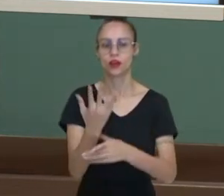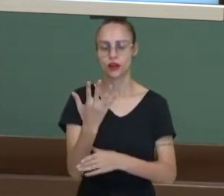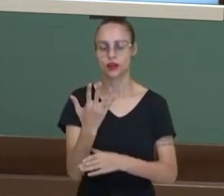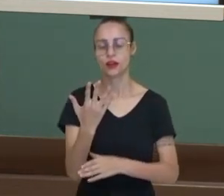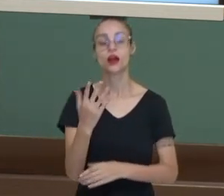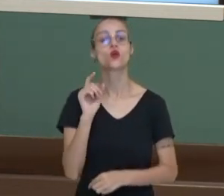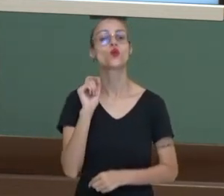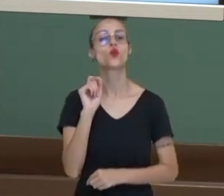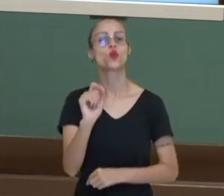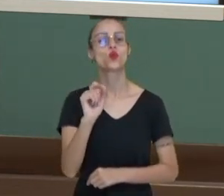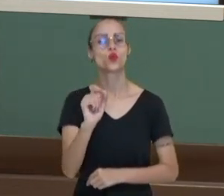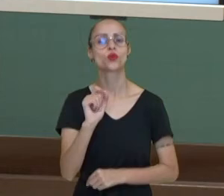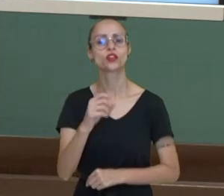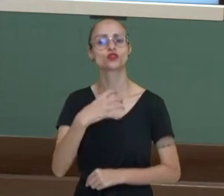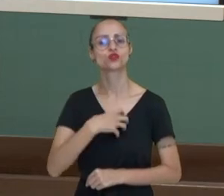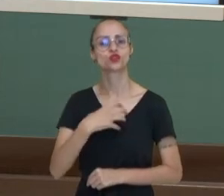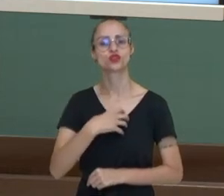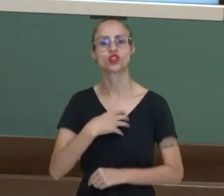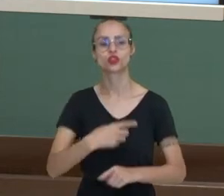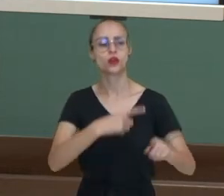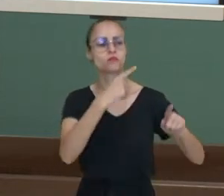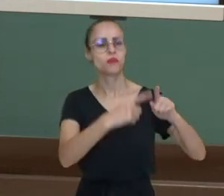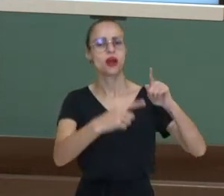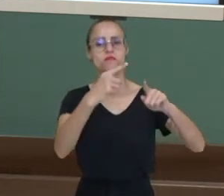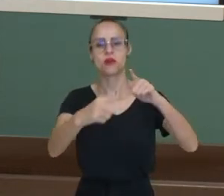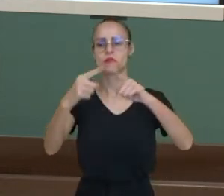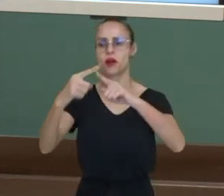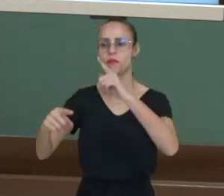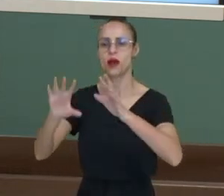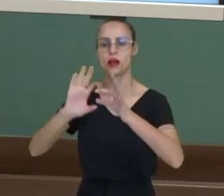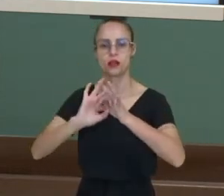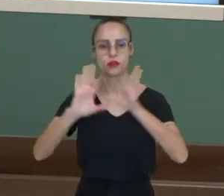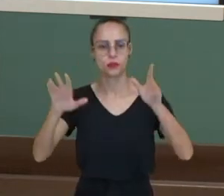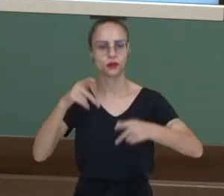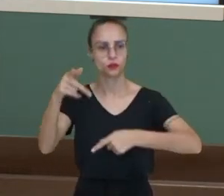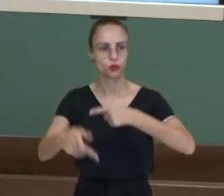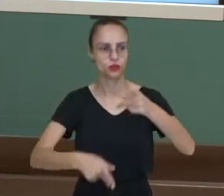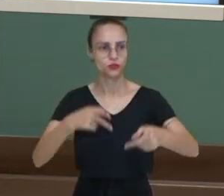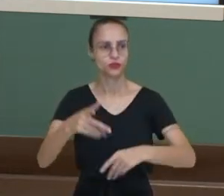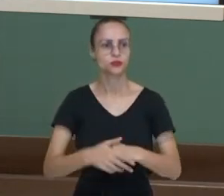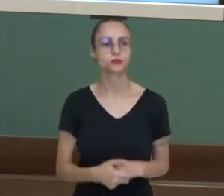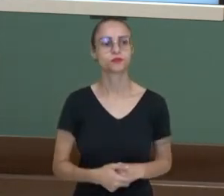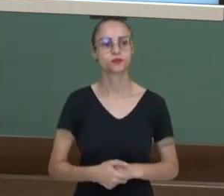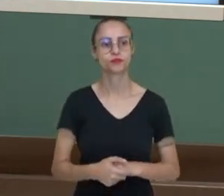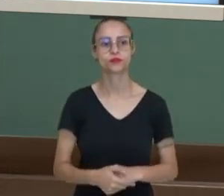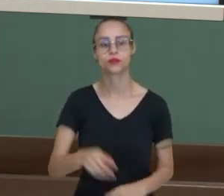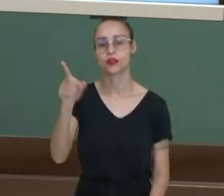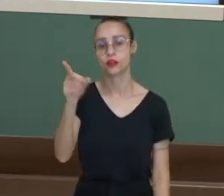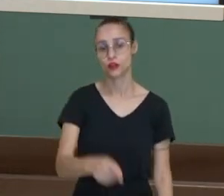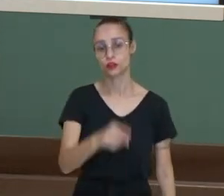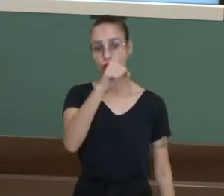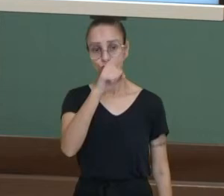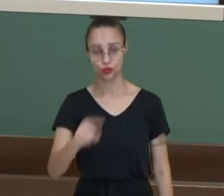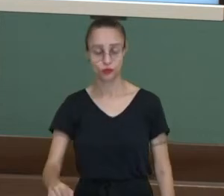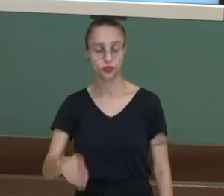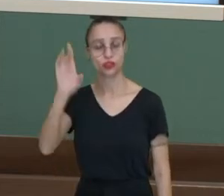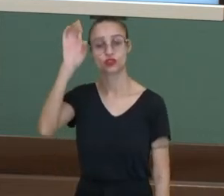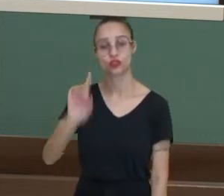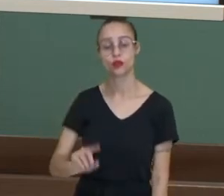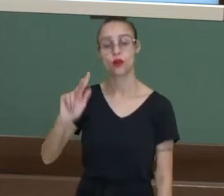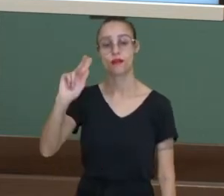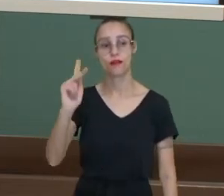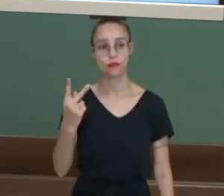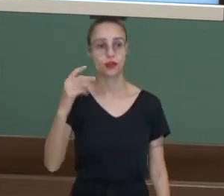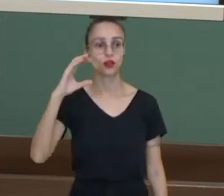de sítio, então de restringir ainda mais as liberdades da população, suspender o direito ao habeas corpus